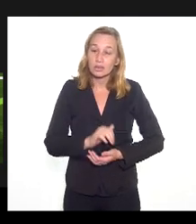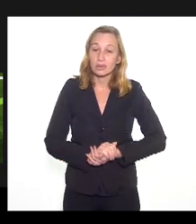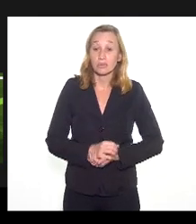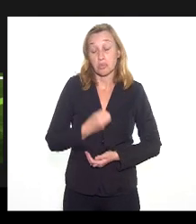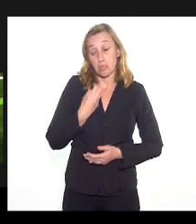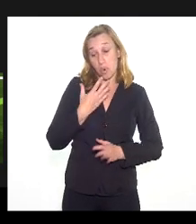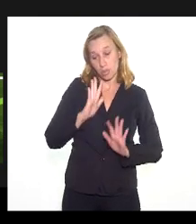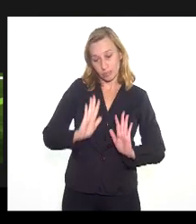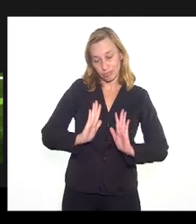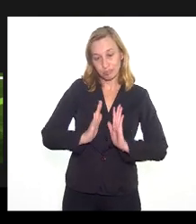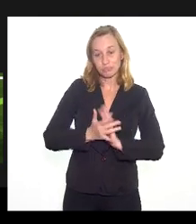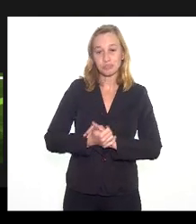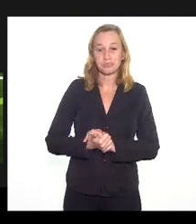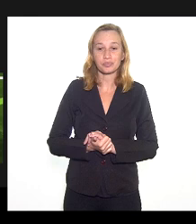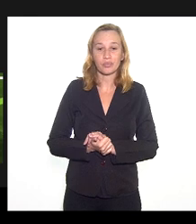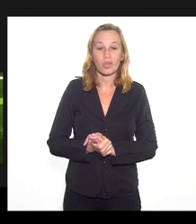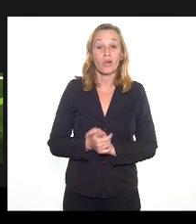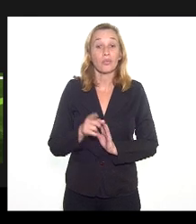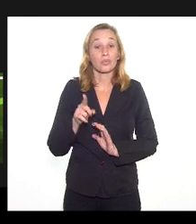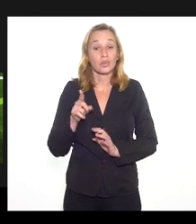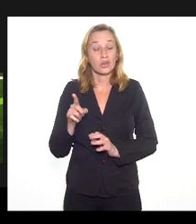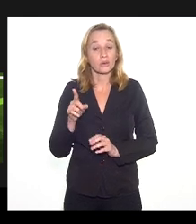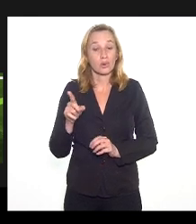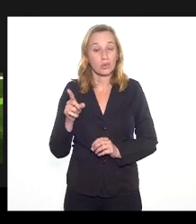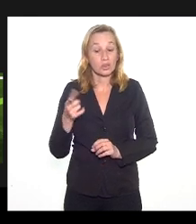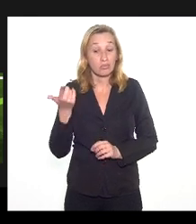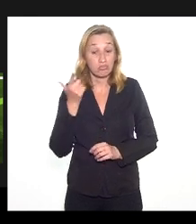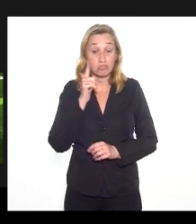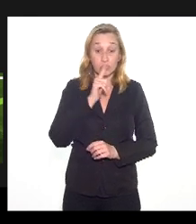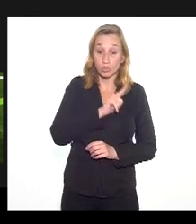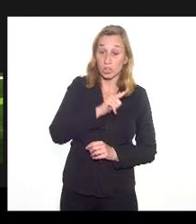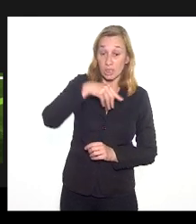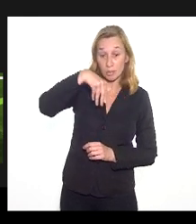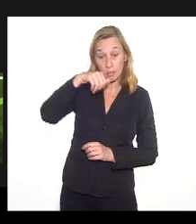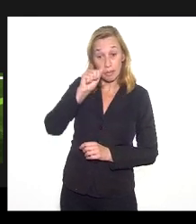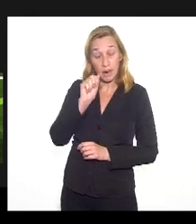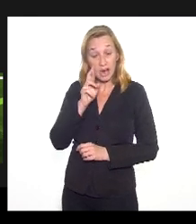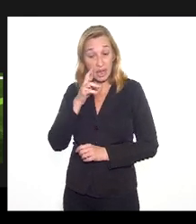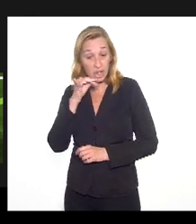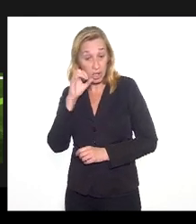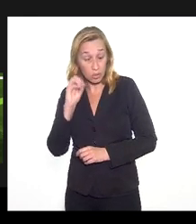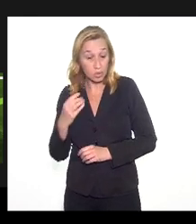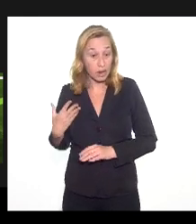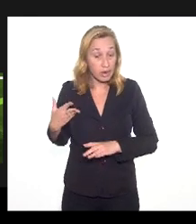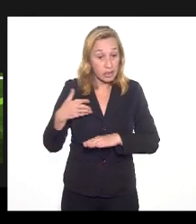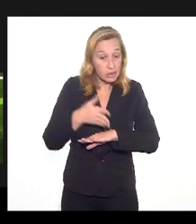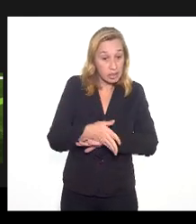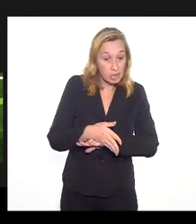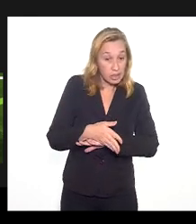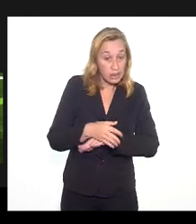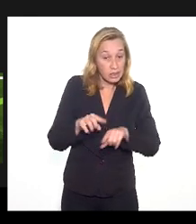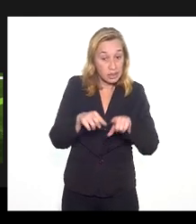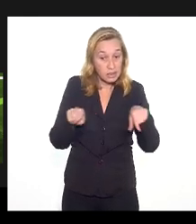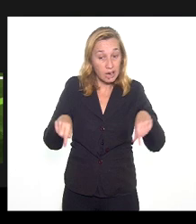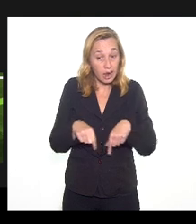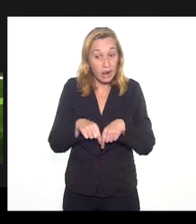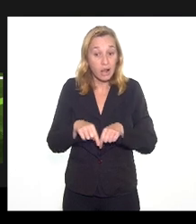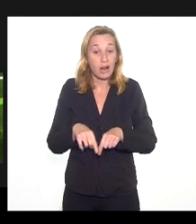Bom, vamos fazer o seguinte, quando a senhora Marilda conseguir adentrar aqui a sala, a